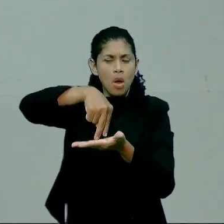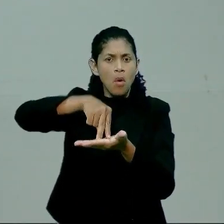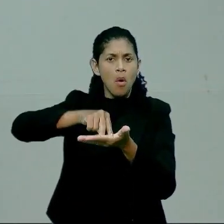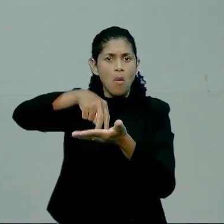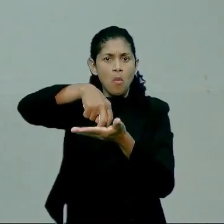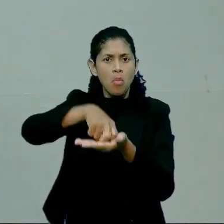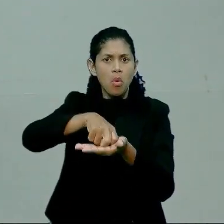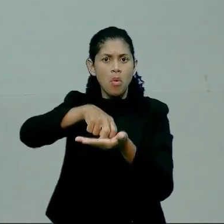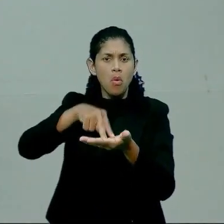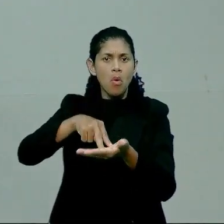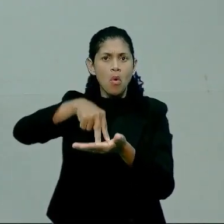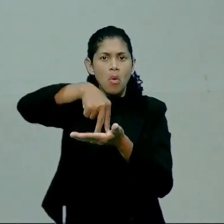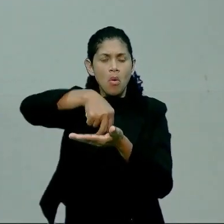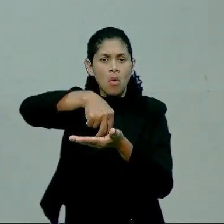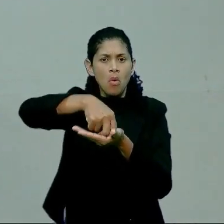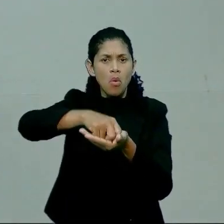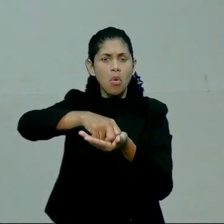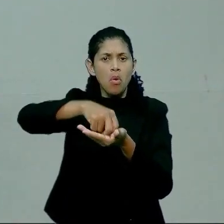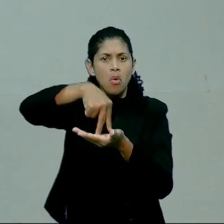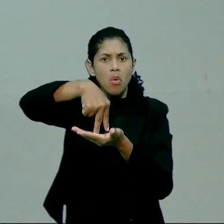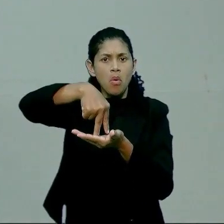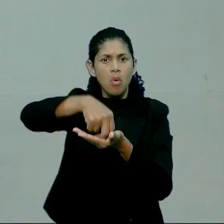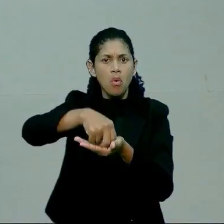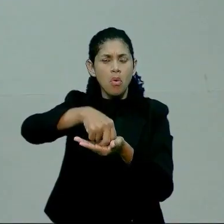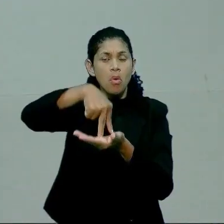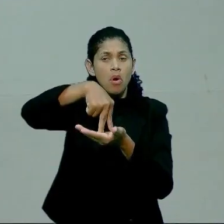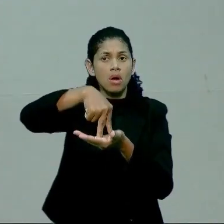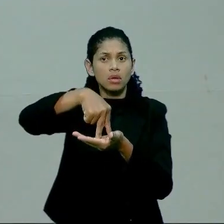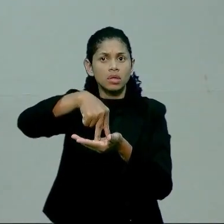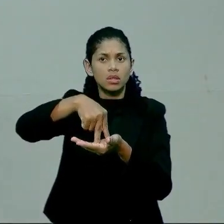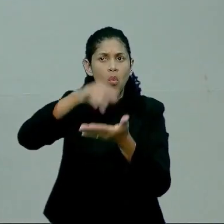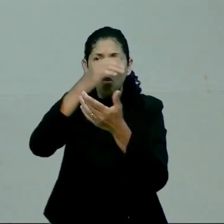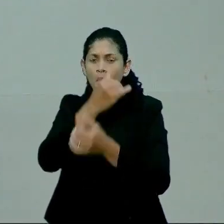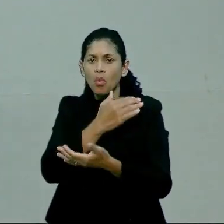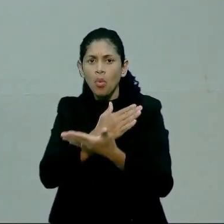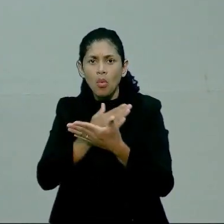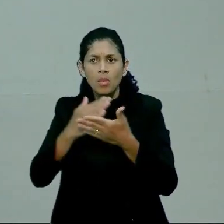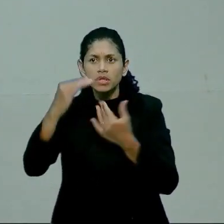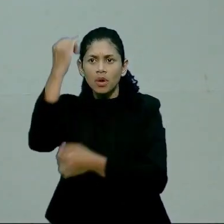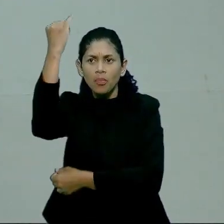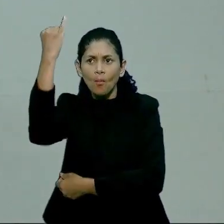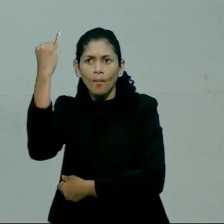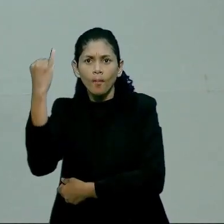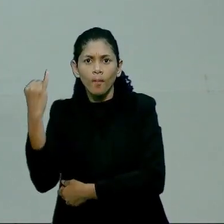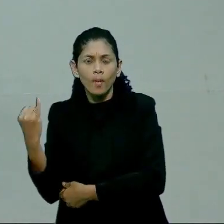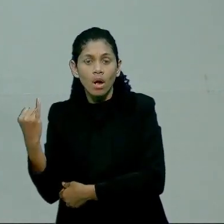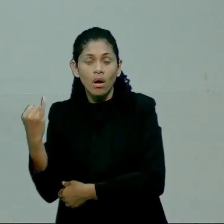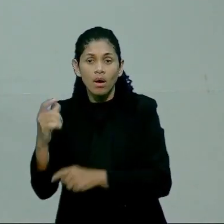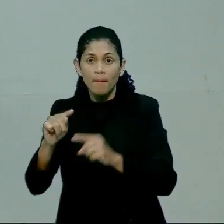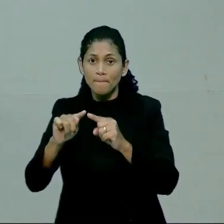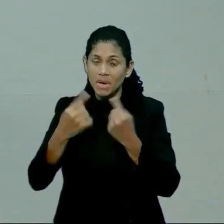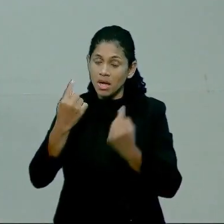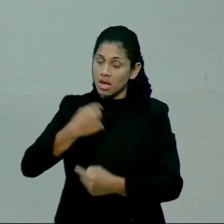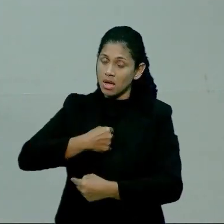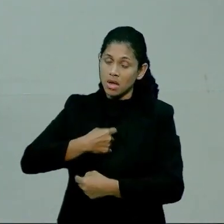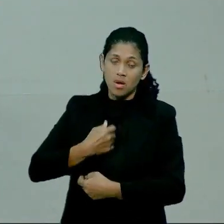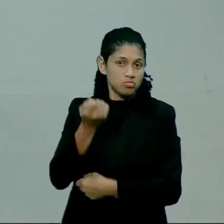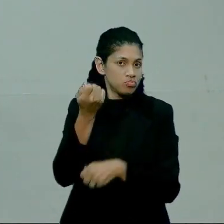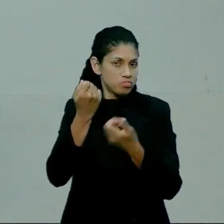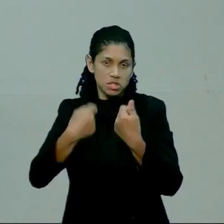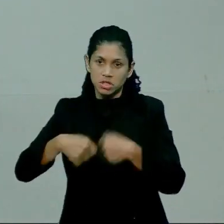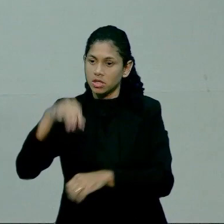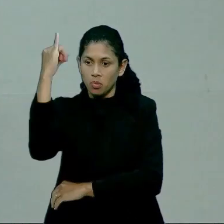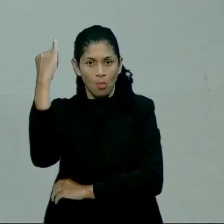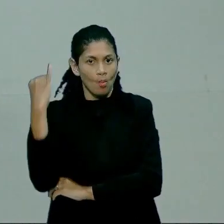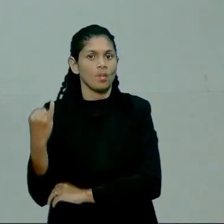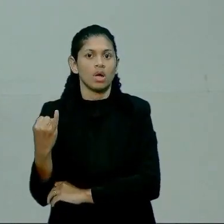direcionamento, o princípio da individualidade diz que aquele treinamento, a estruturação daquele exercício, ele vai condizer,